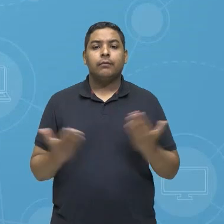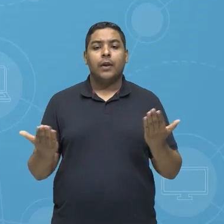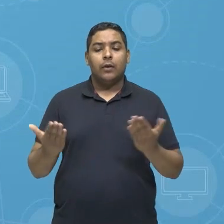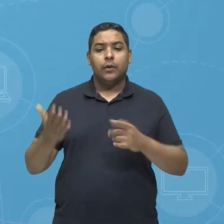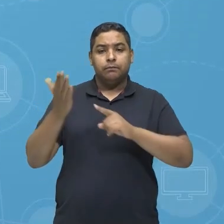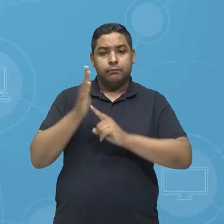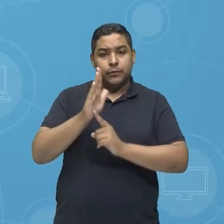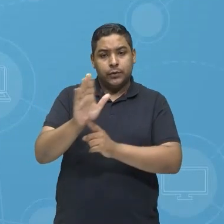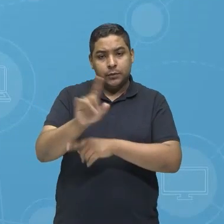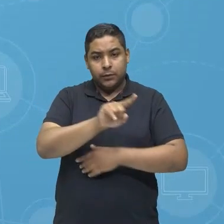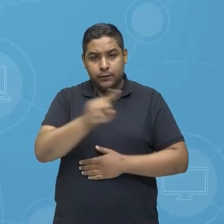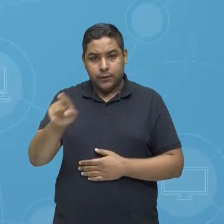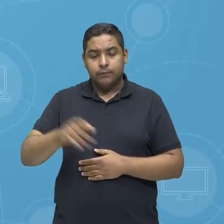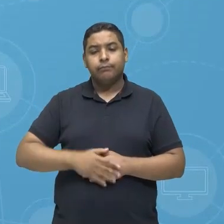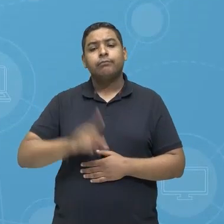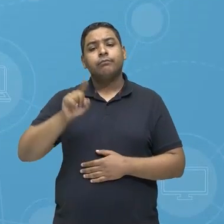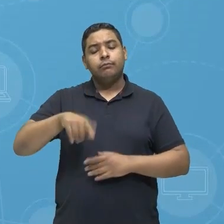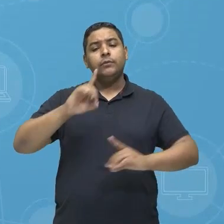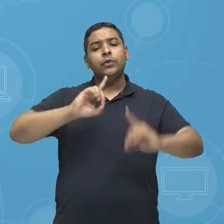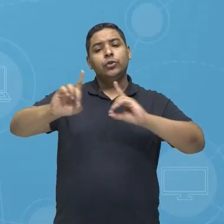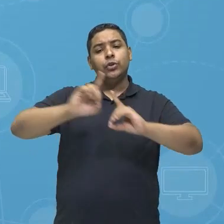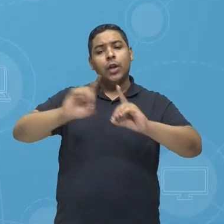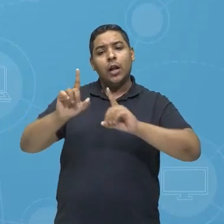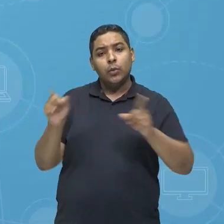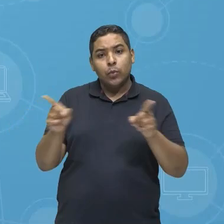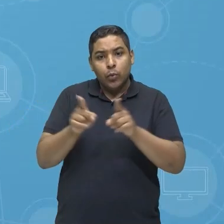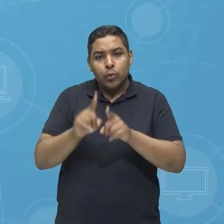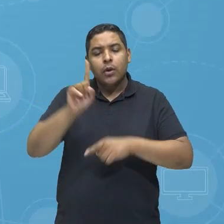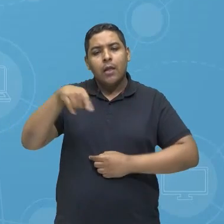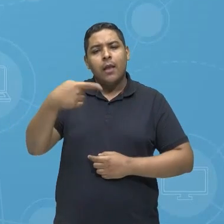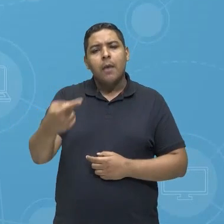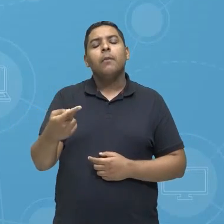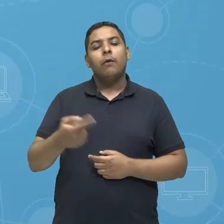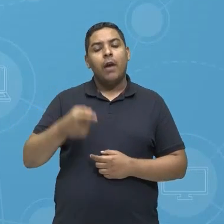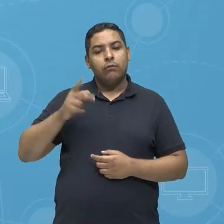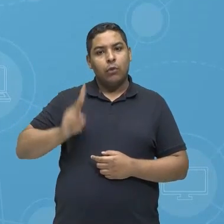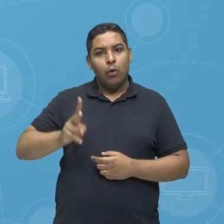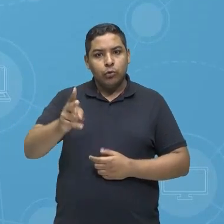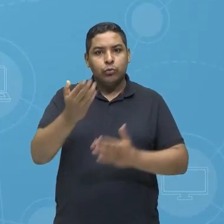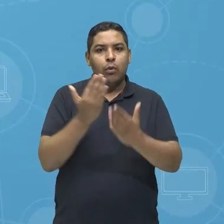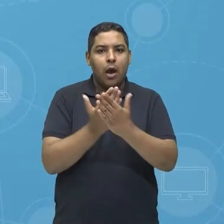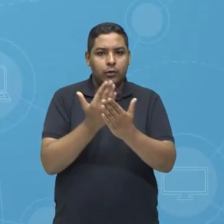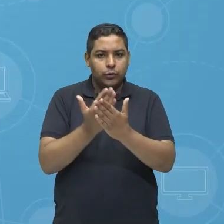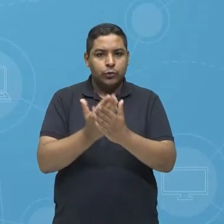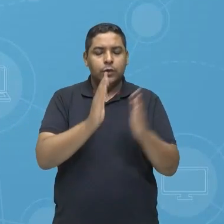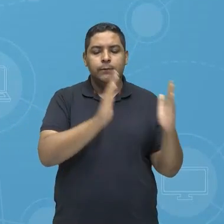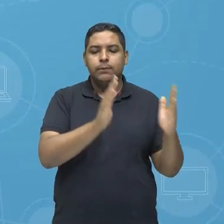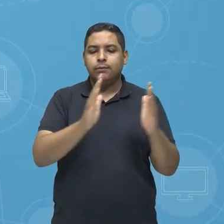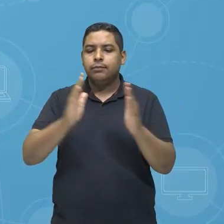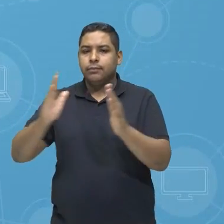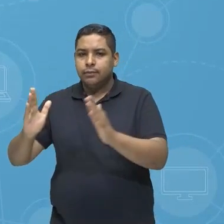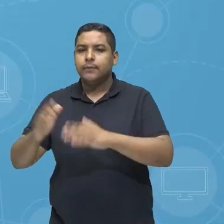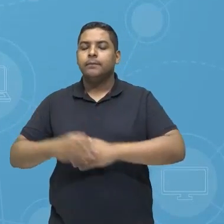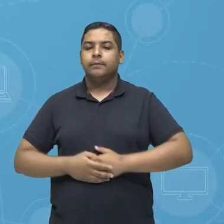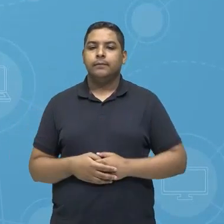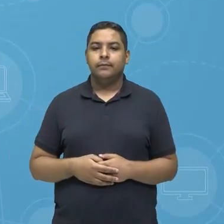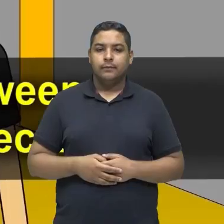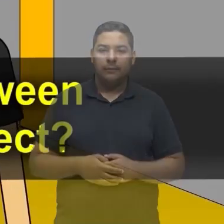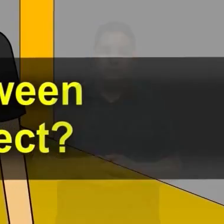short dialogue, né, um diálogo curto, aí depois a gente vai explorar um pouquinho mais aí o passo a passo desse diálogo. Olha